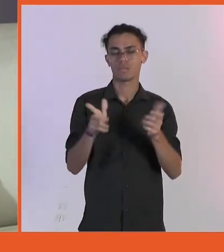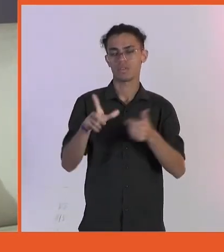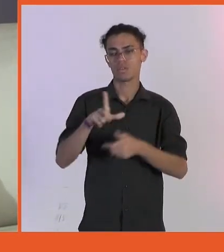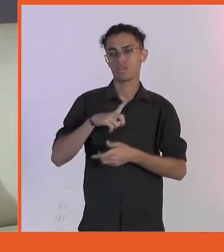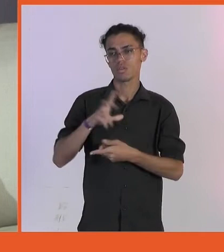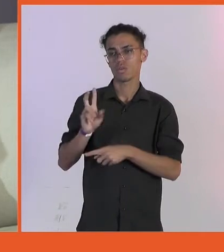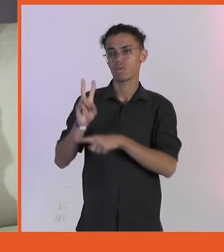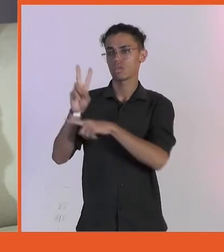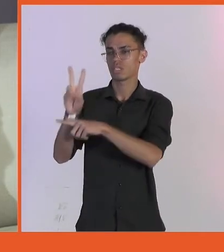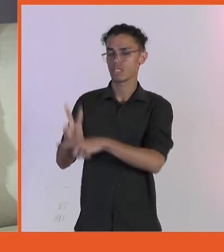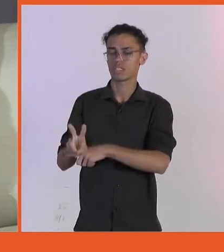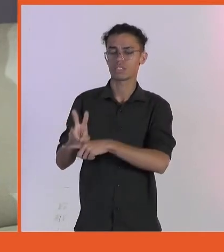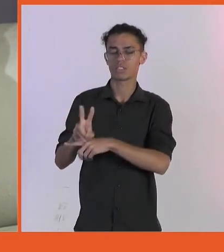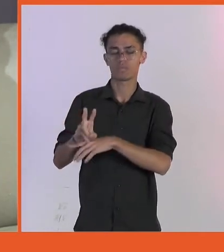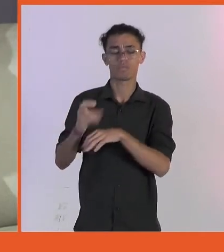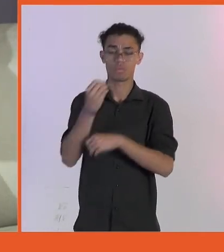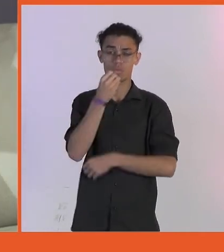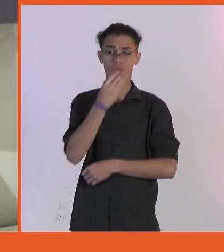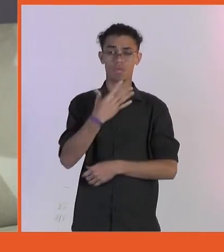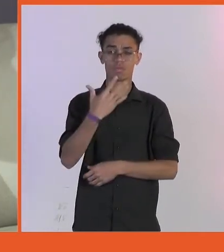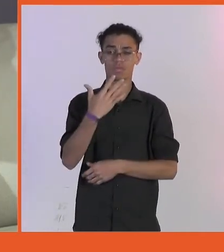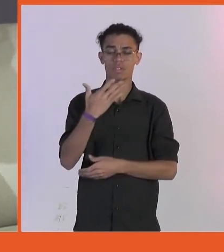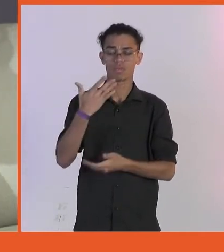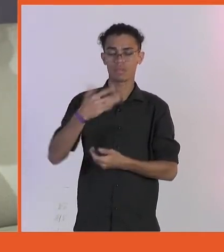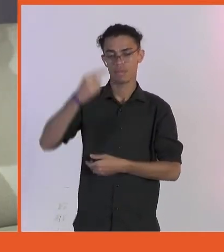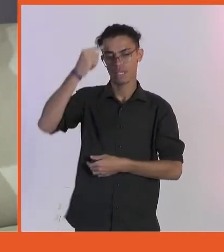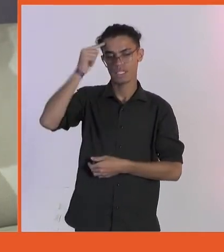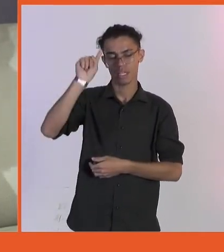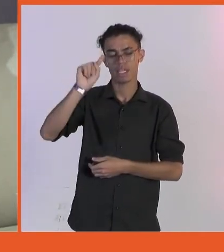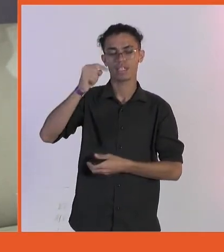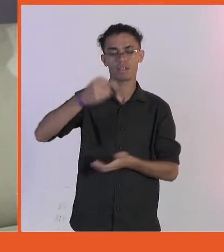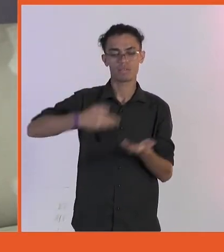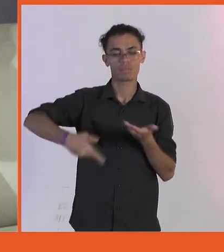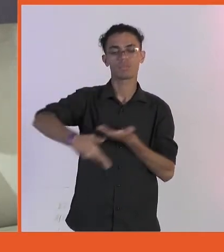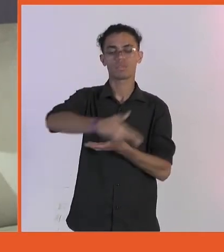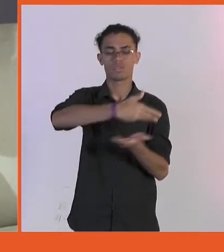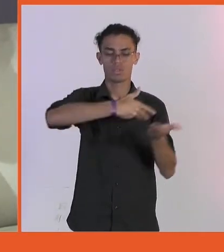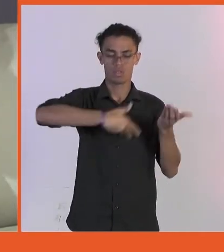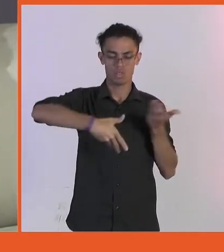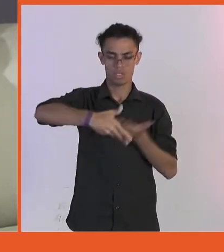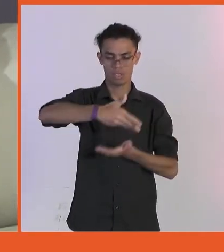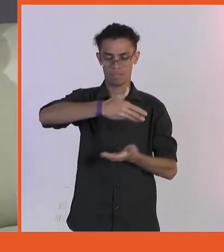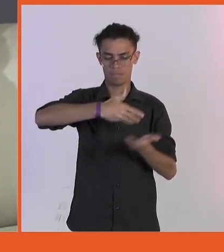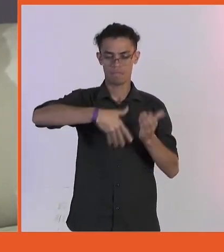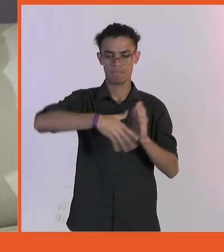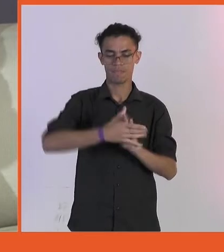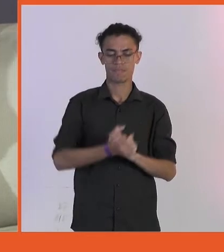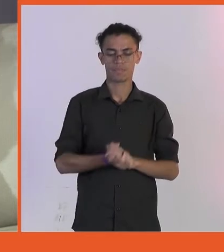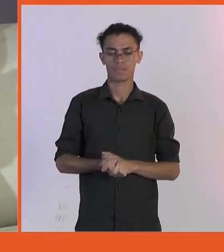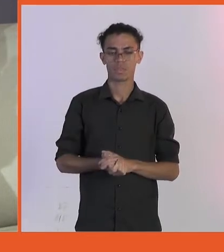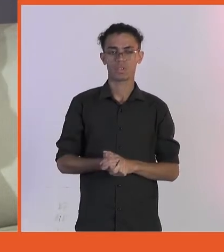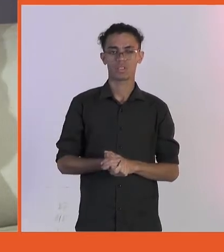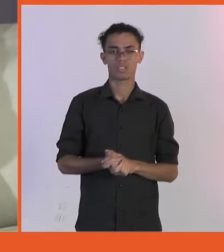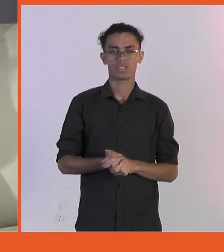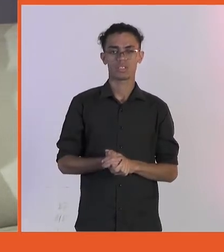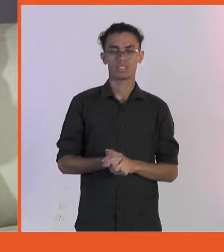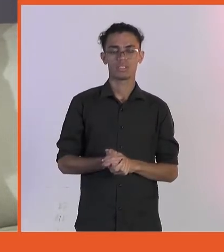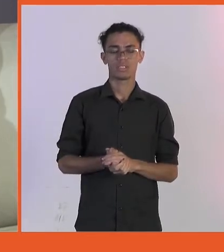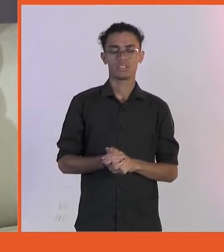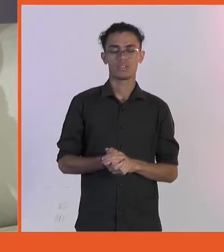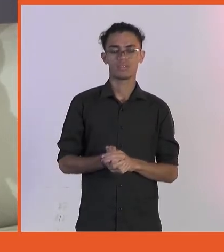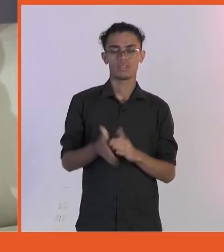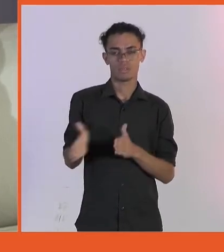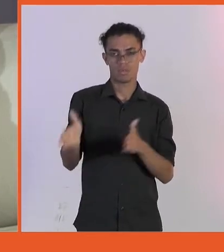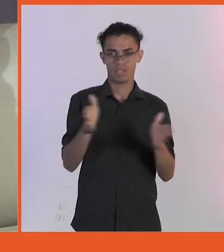fazer pautas, funcionou muito. Então, acho que a troca de ideias, numa falta aí de uma profissionalização, embora tenham